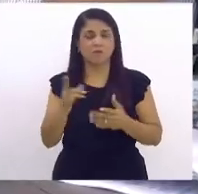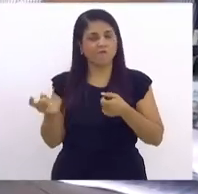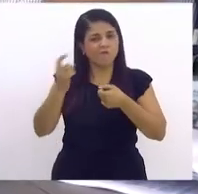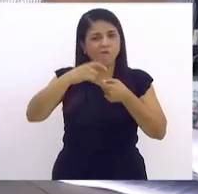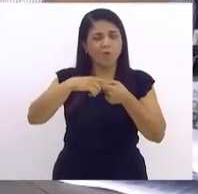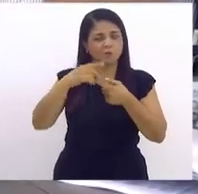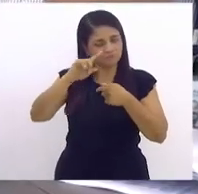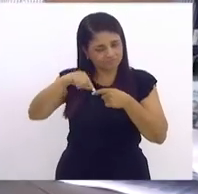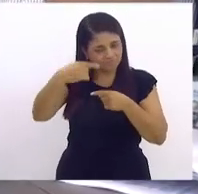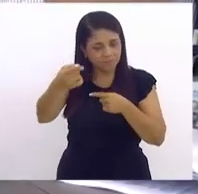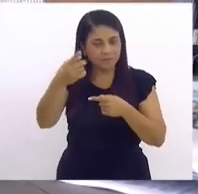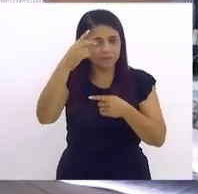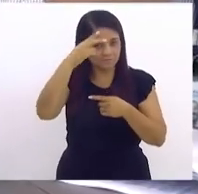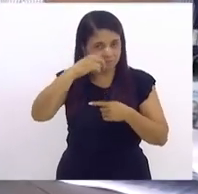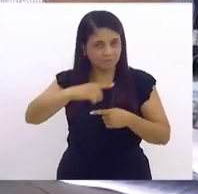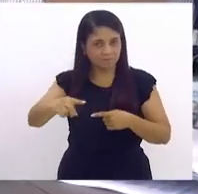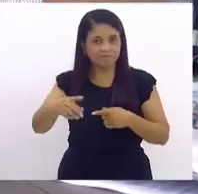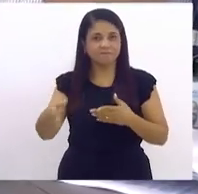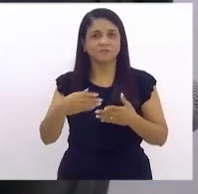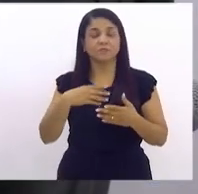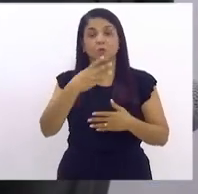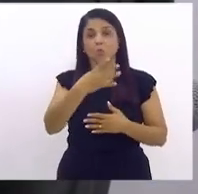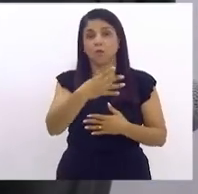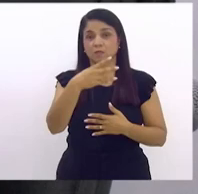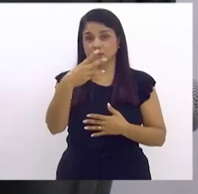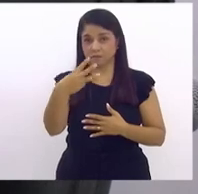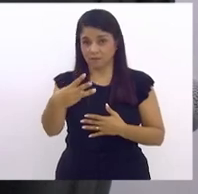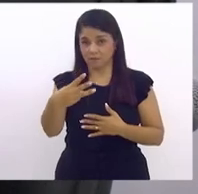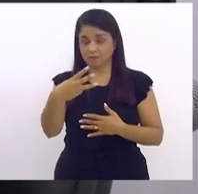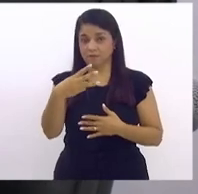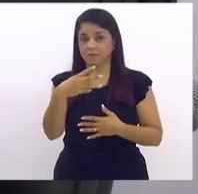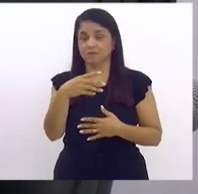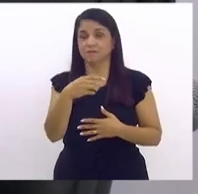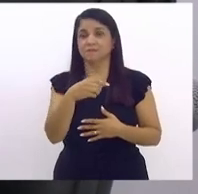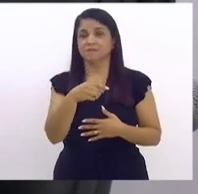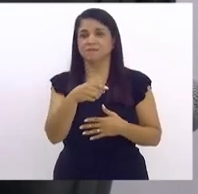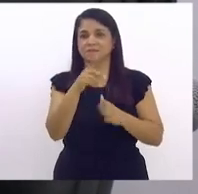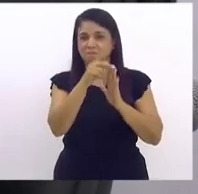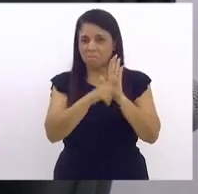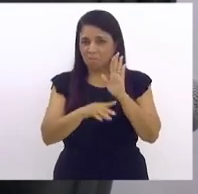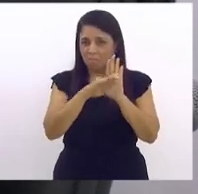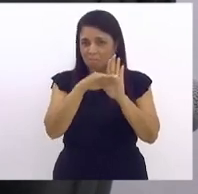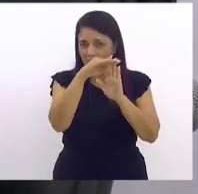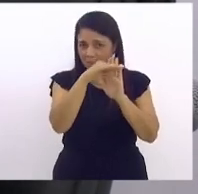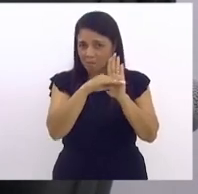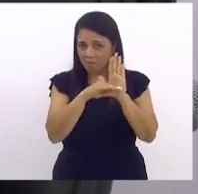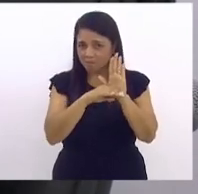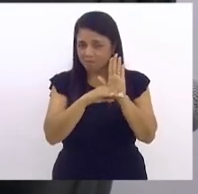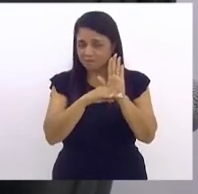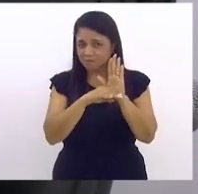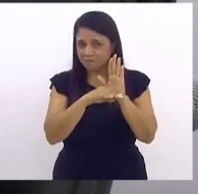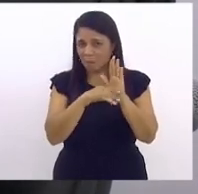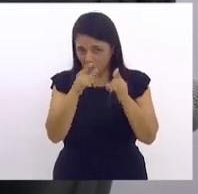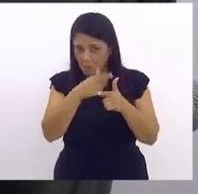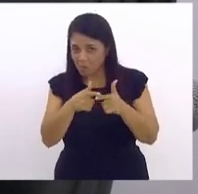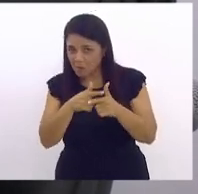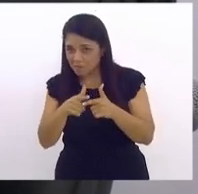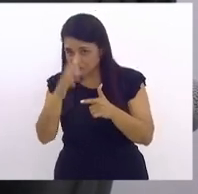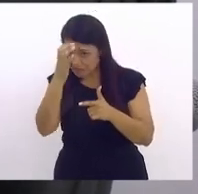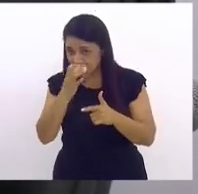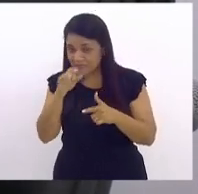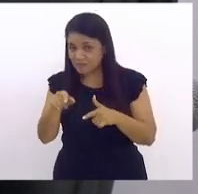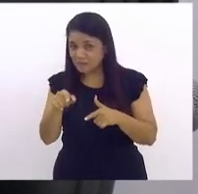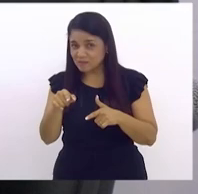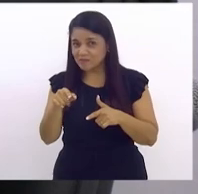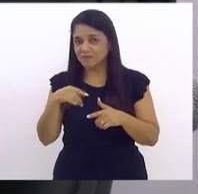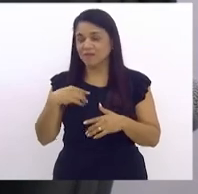semana. Fechado. Então, 43 da pauta. Tem polêmica esse aí? Não, acho que não. 43? É o seu, deputada Verônica.